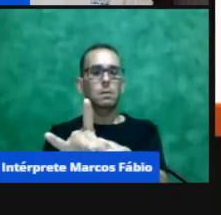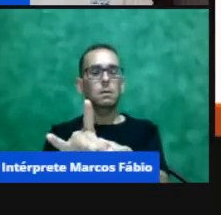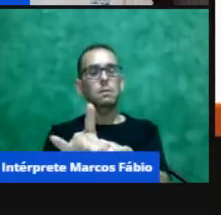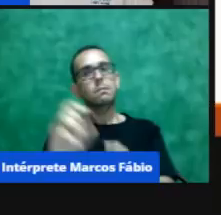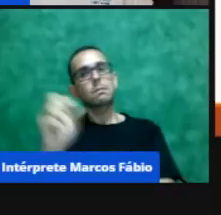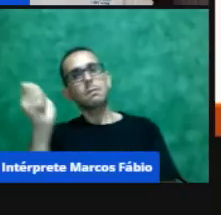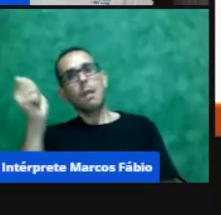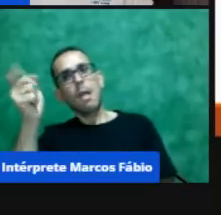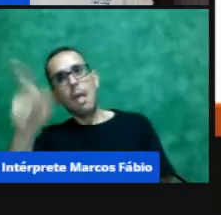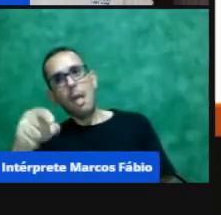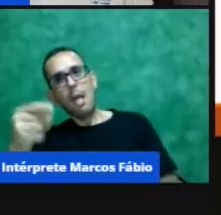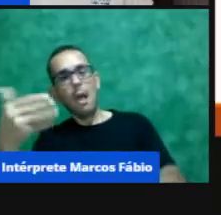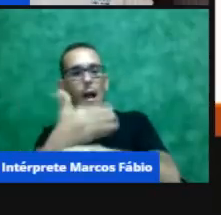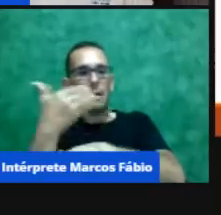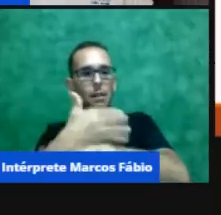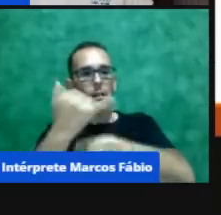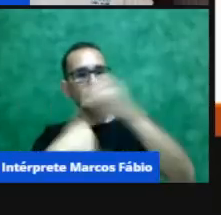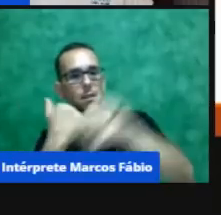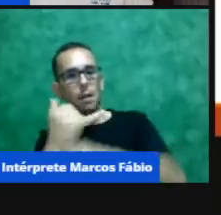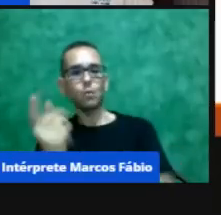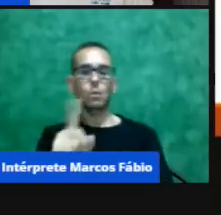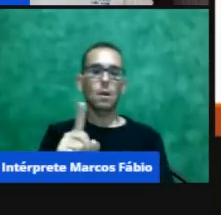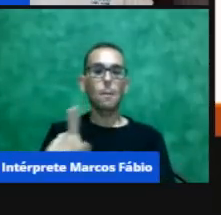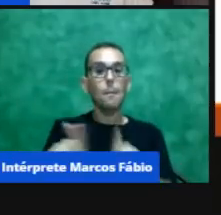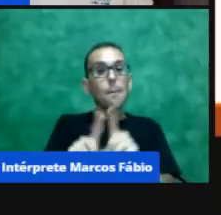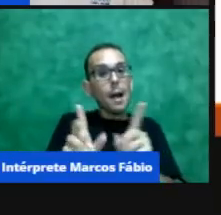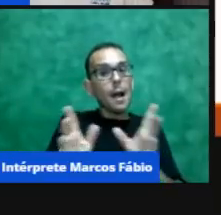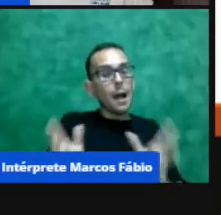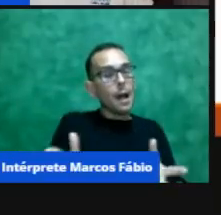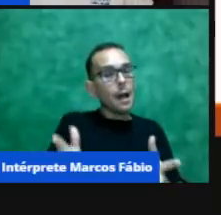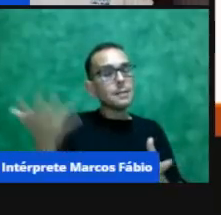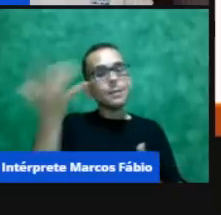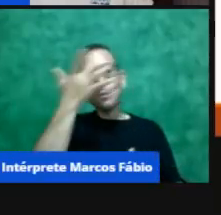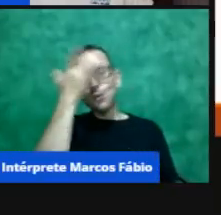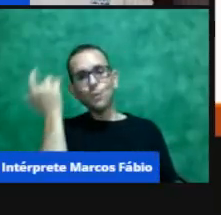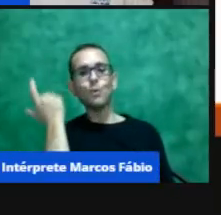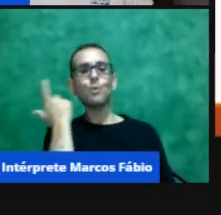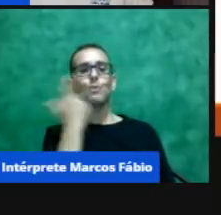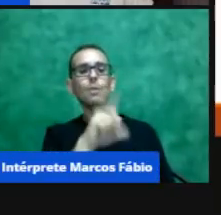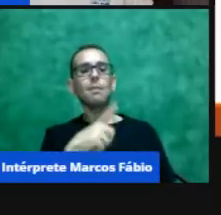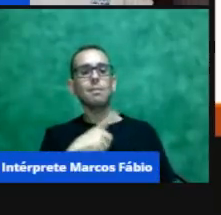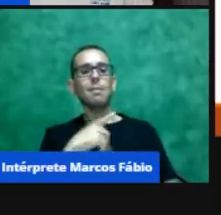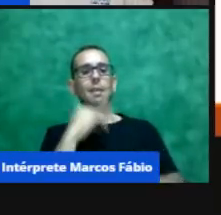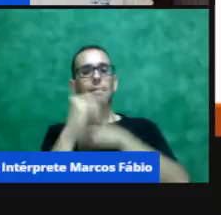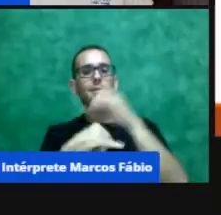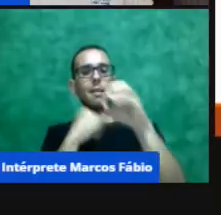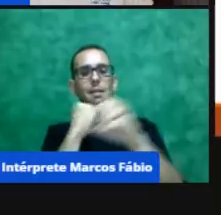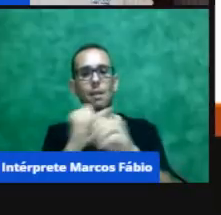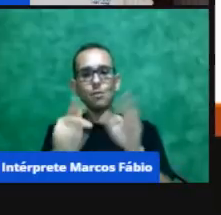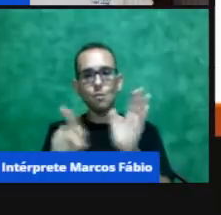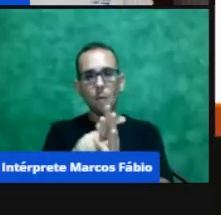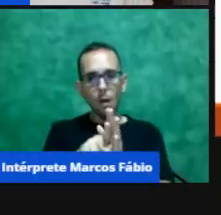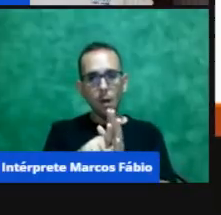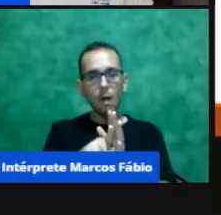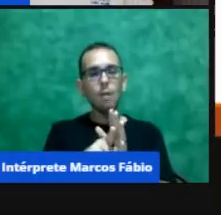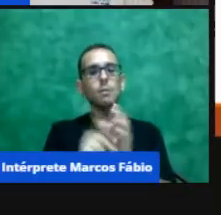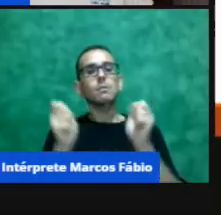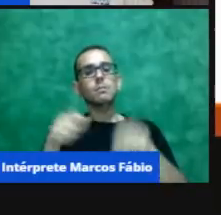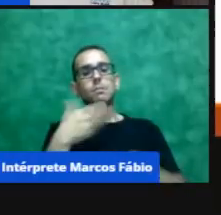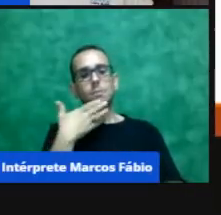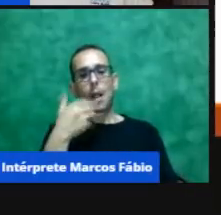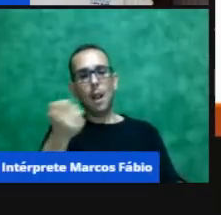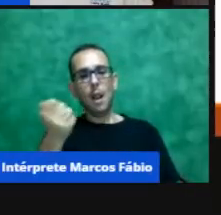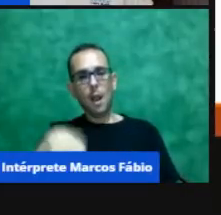tiver acesso à internet ou não. Porém, aqueles que têm esse acesso à internet e que têm uma qualidade um pouco melhor e